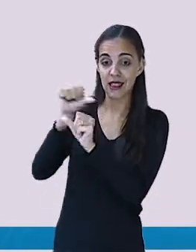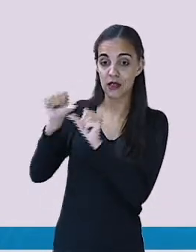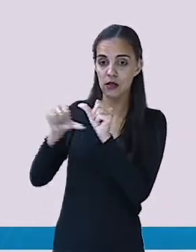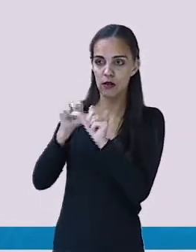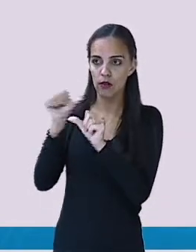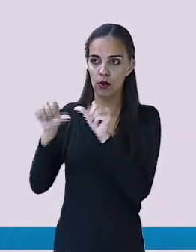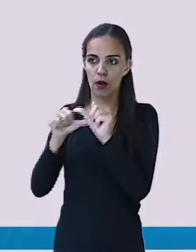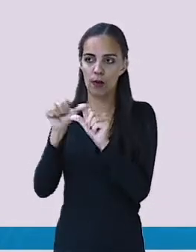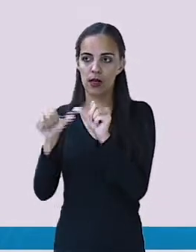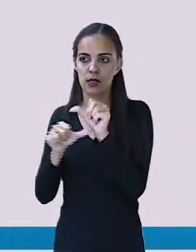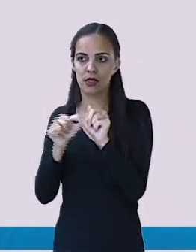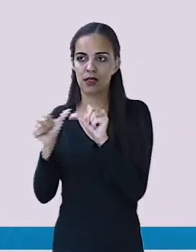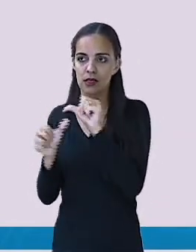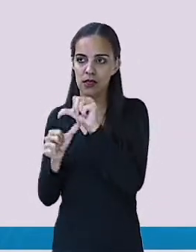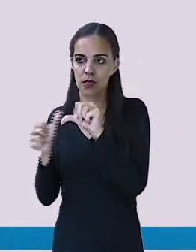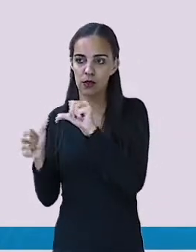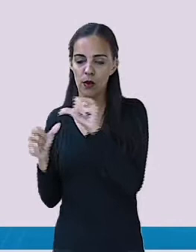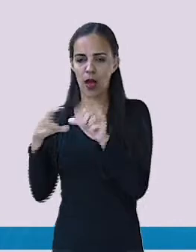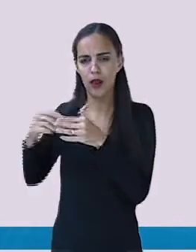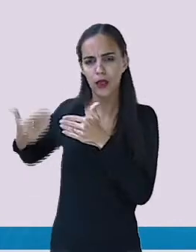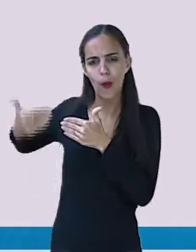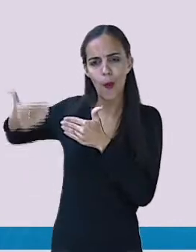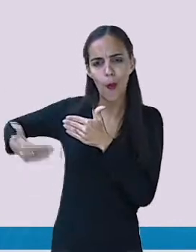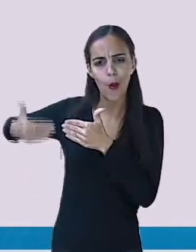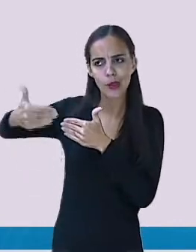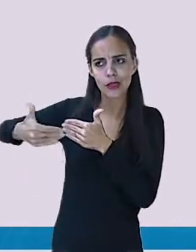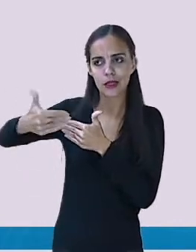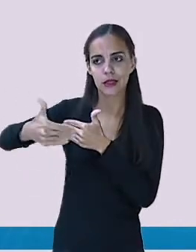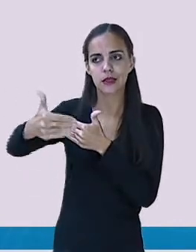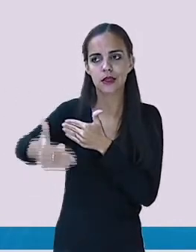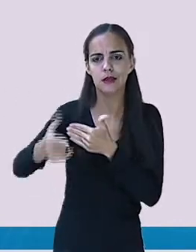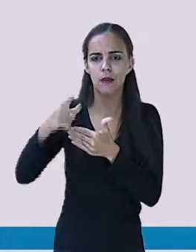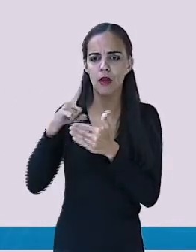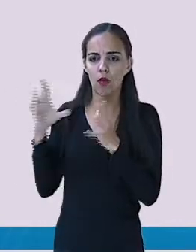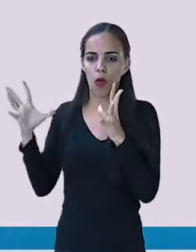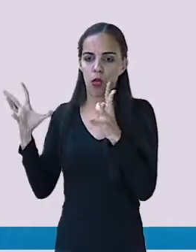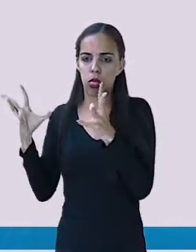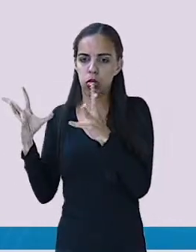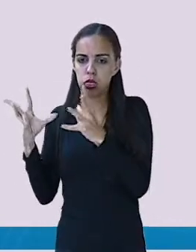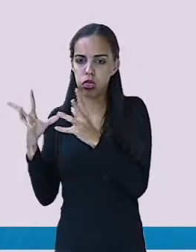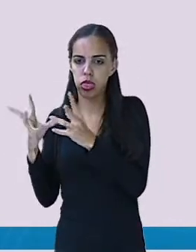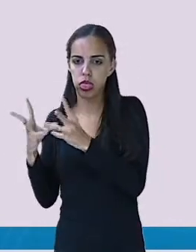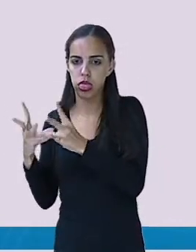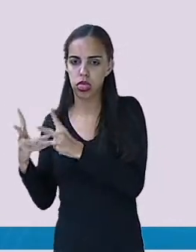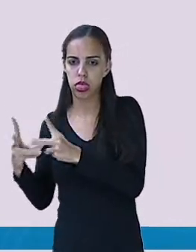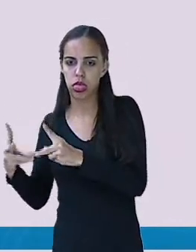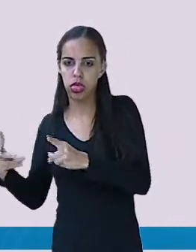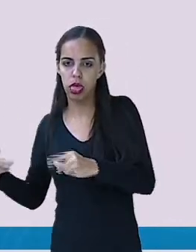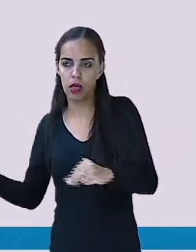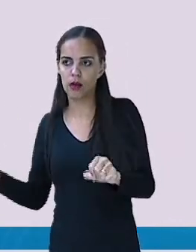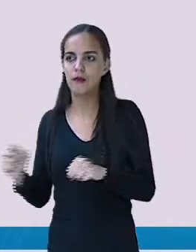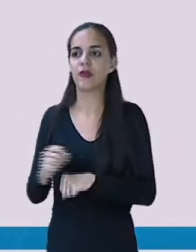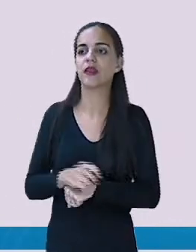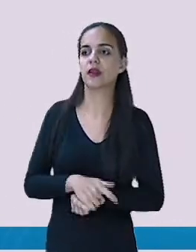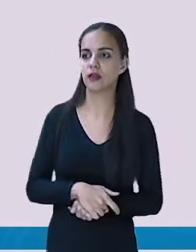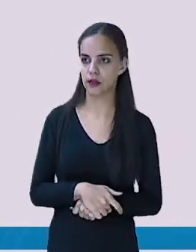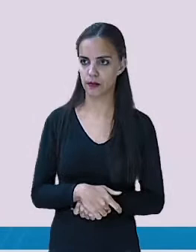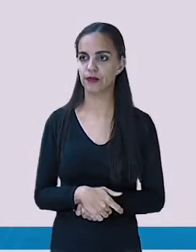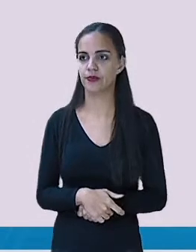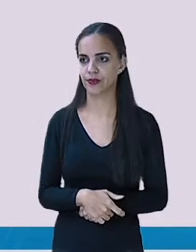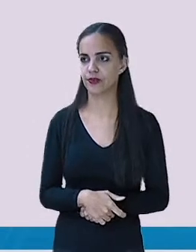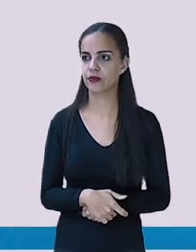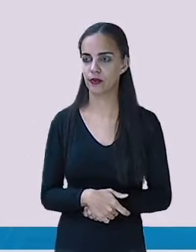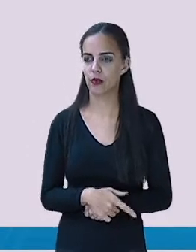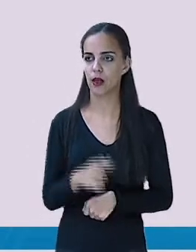transformação então processo de apodrecimento de um fruto é